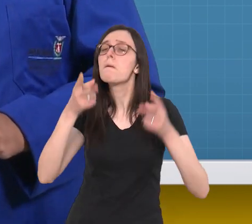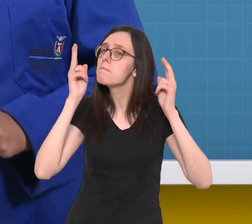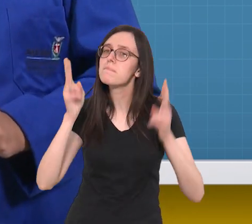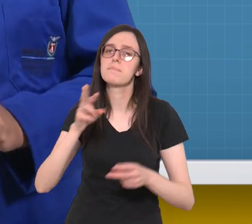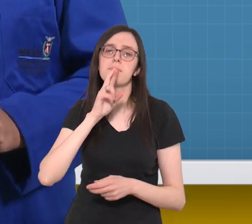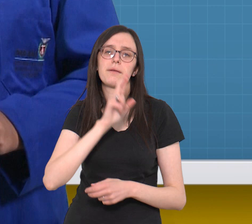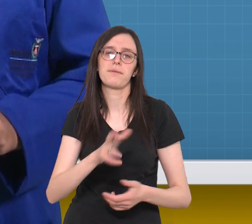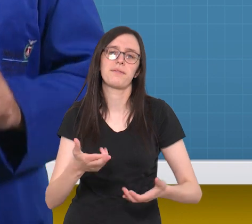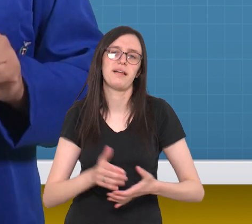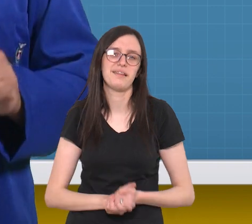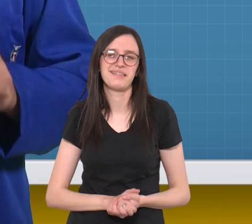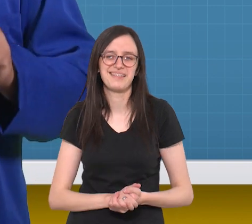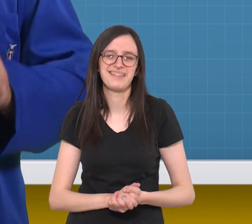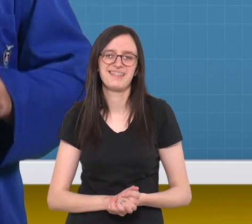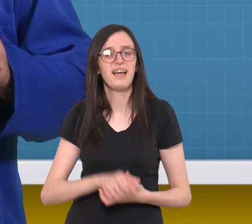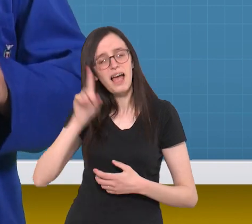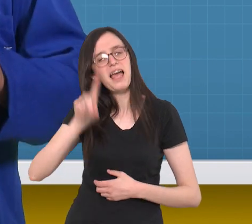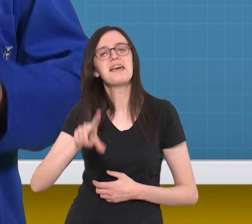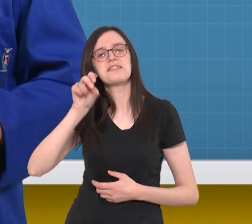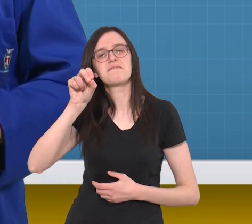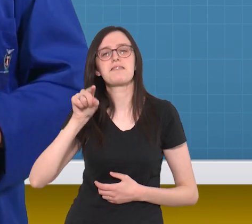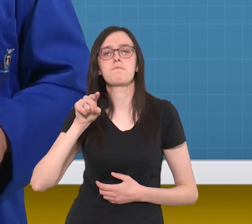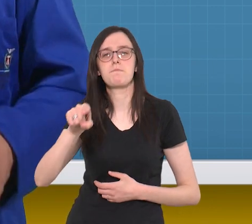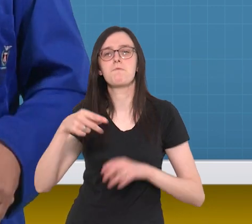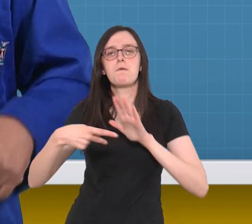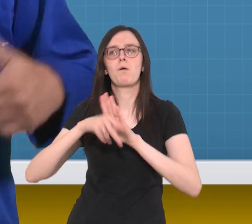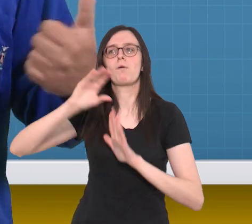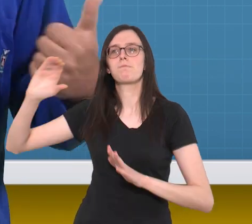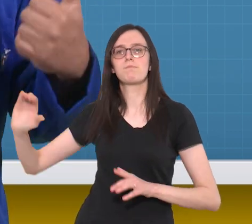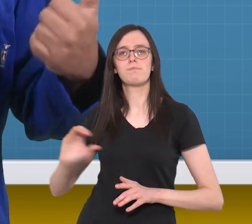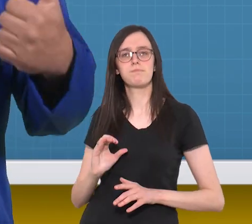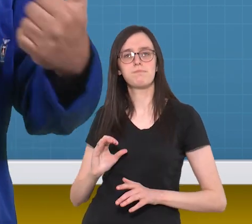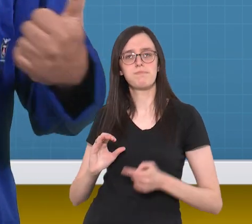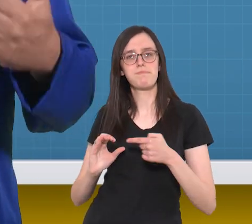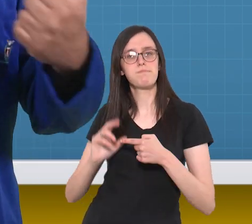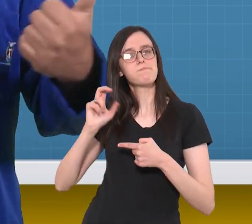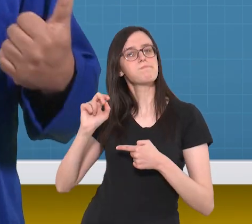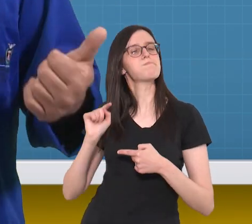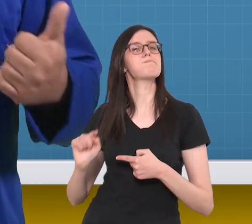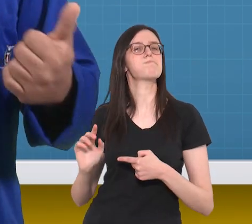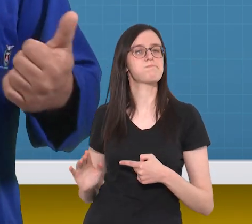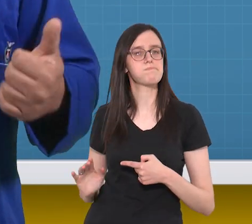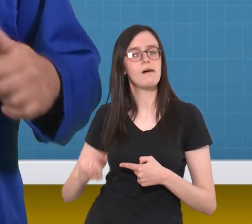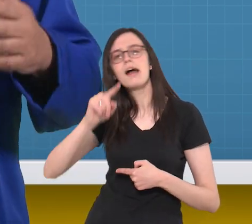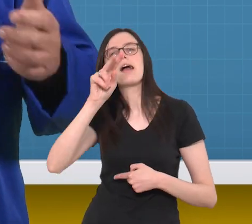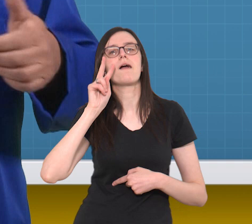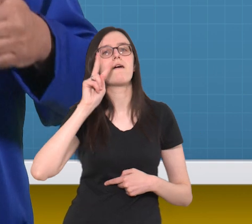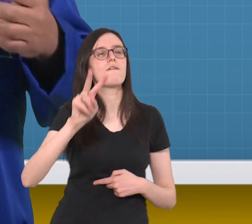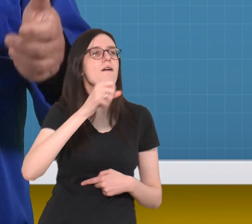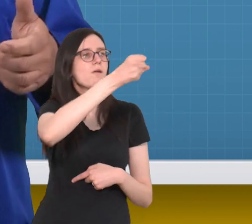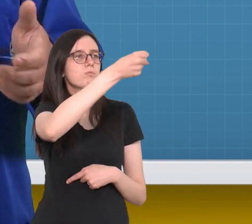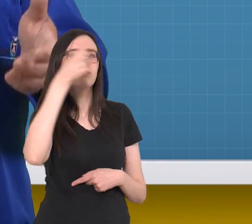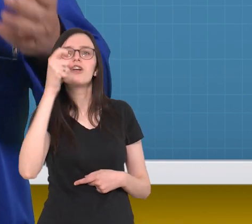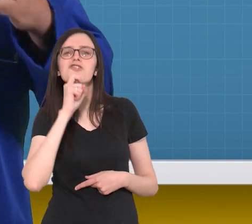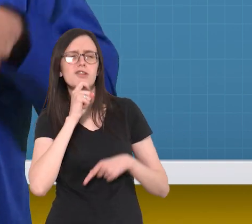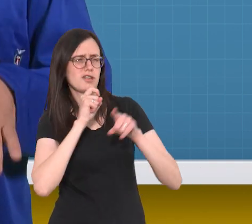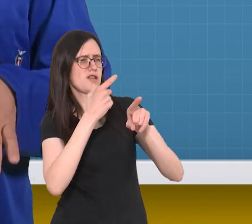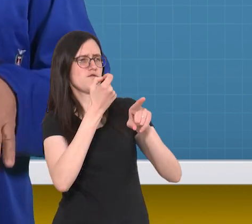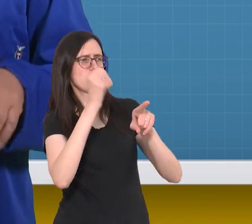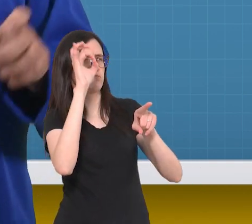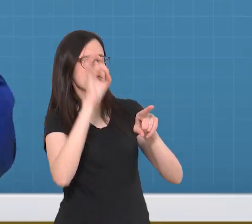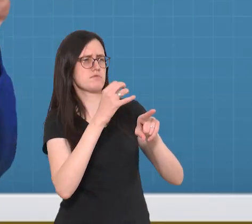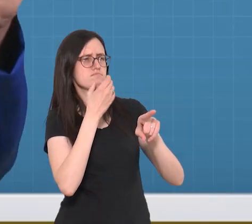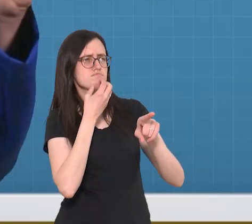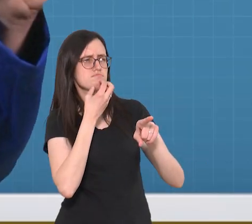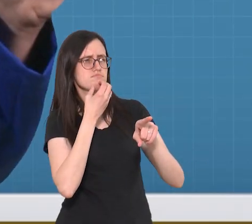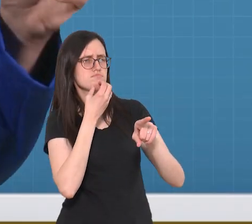mesmo resultado, que são os 50 mil de comissão. Então lá, quando você vê na loja geladeira vendendo a 20% de